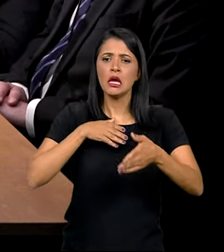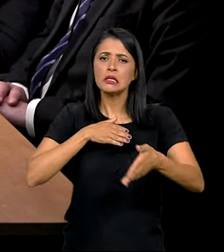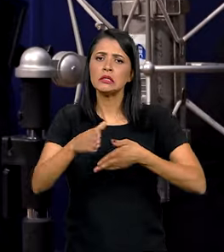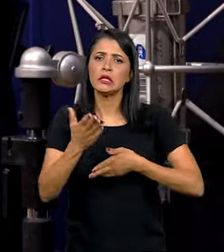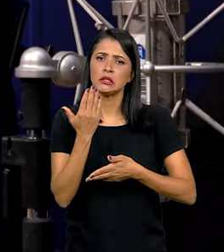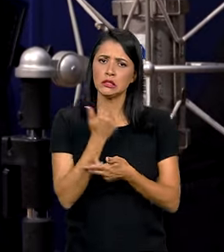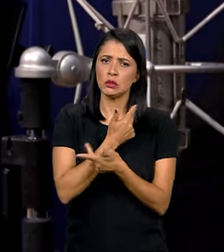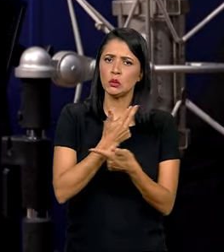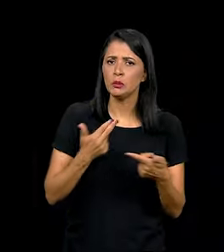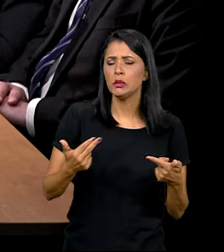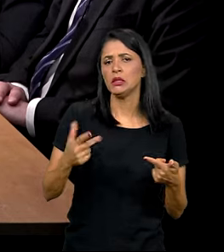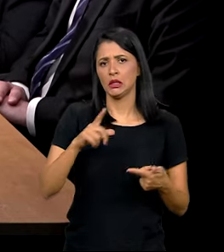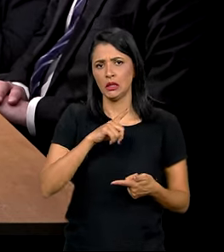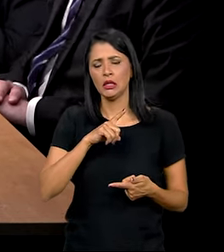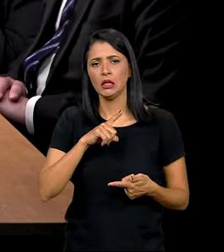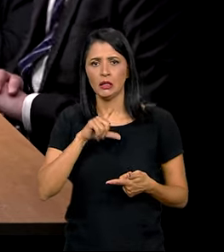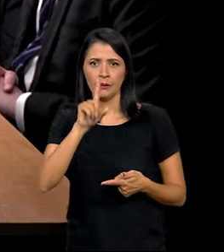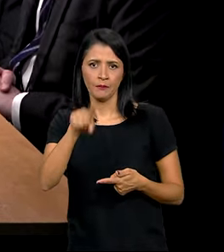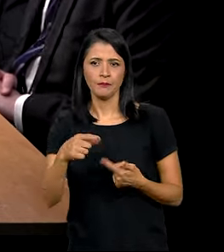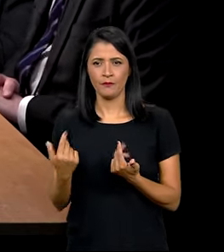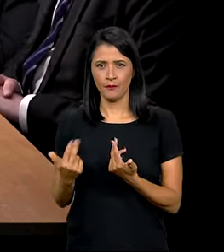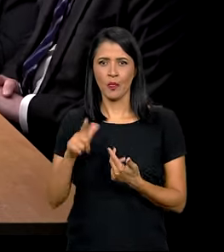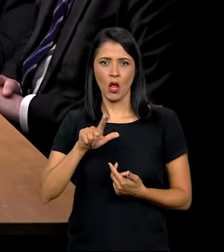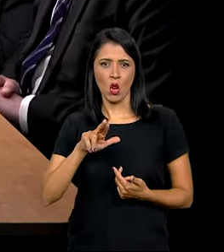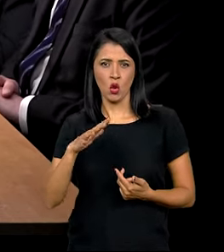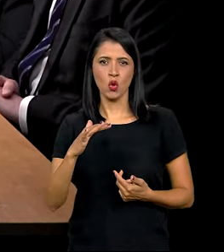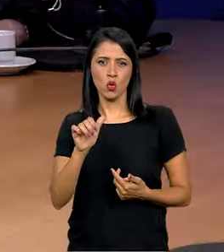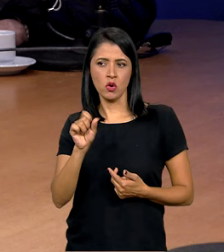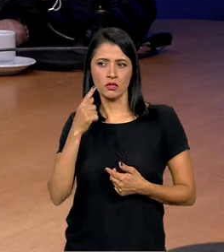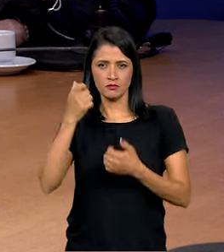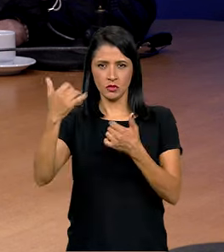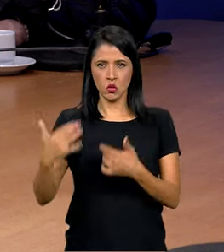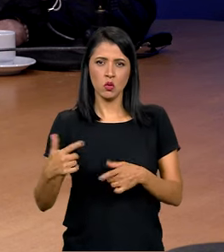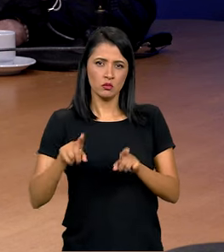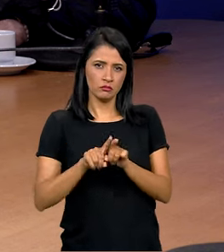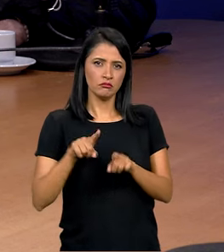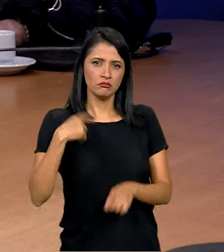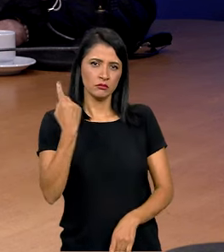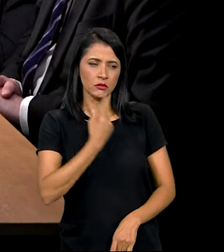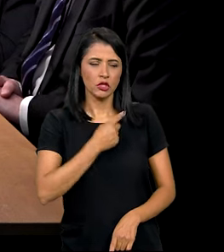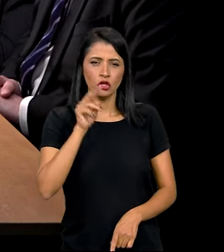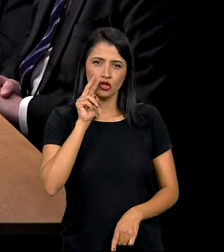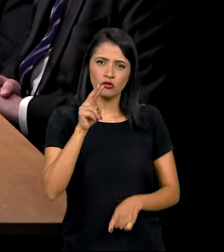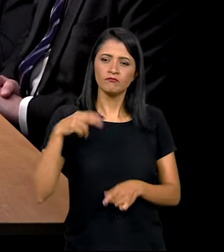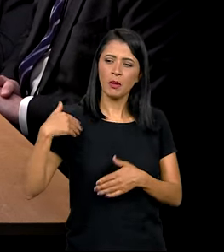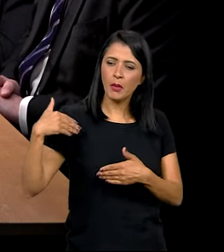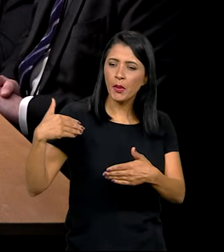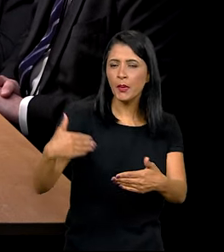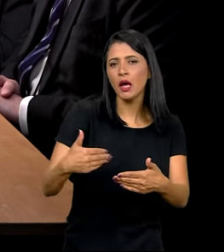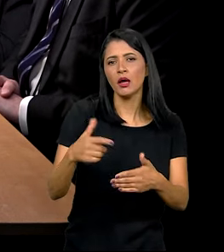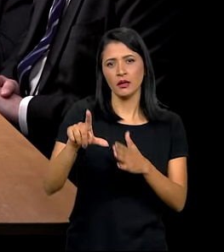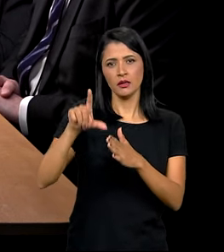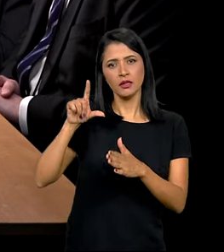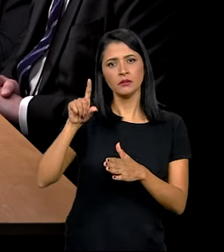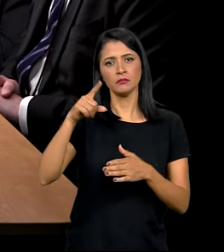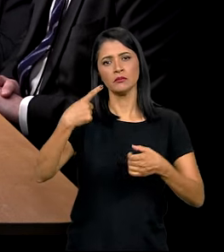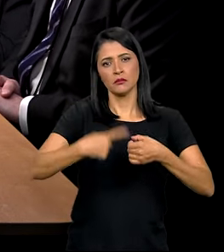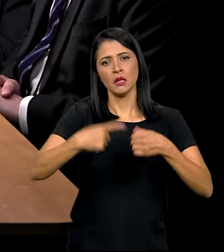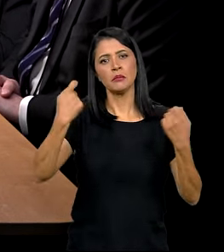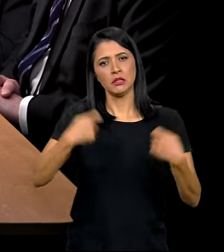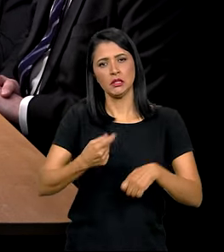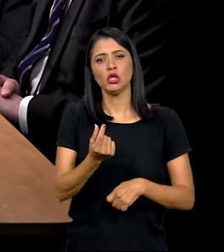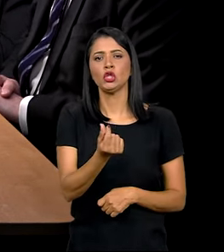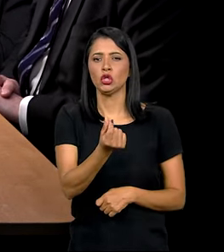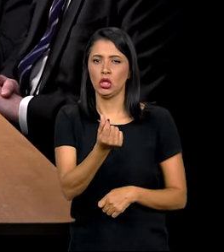acesso à comida é e como como o Lucas bem pontuou E como a gente veio veio falando anteriormente